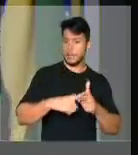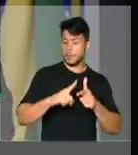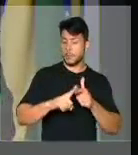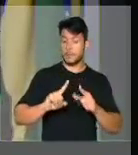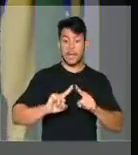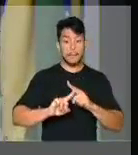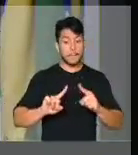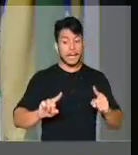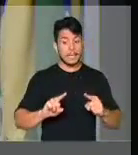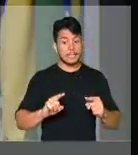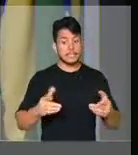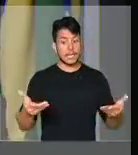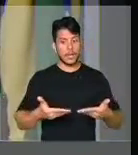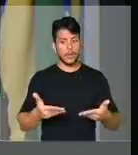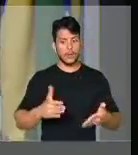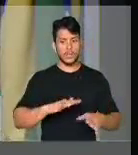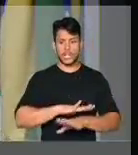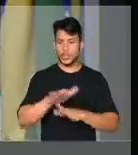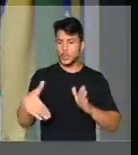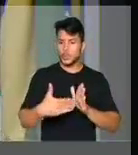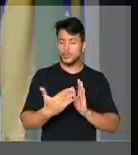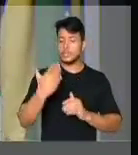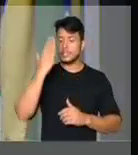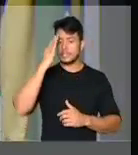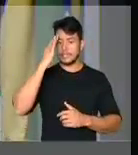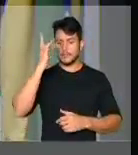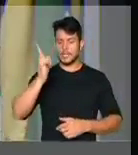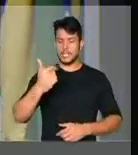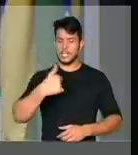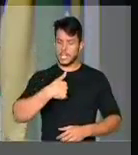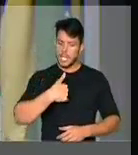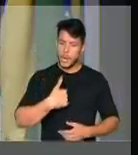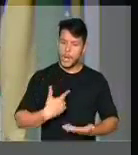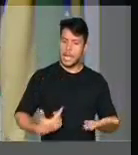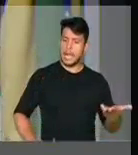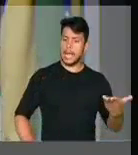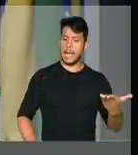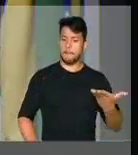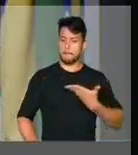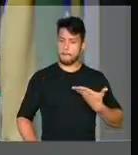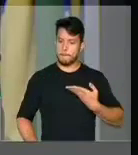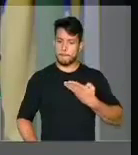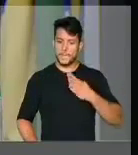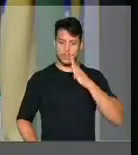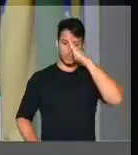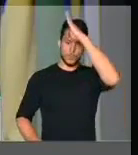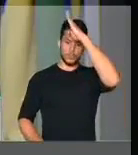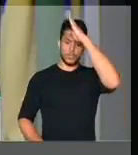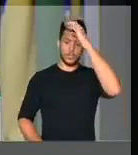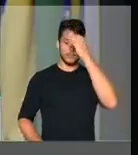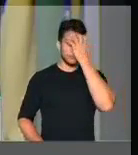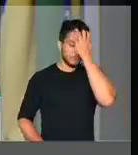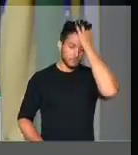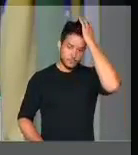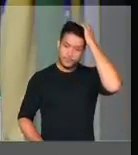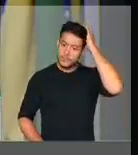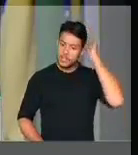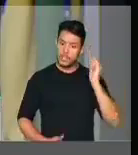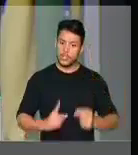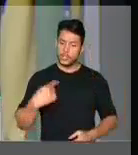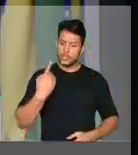isso. Agora, todo mundo sabe da minha amizade com relação ao Bolsonaro. Somos amigos